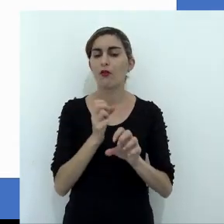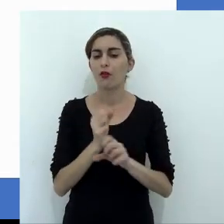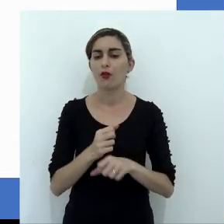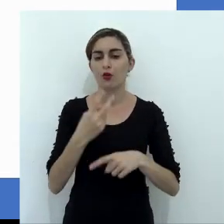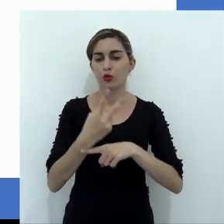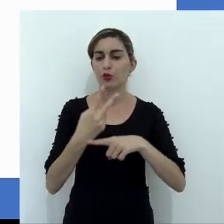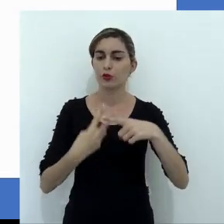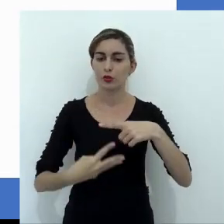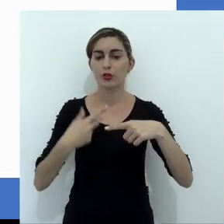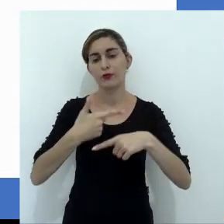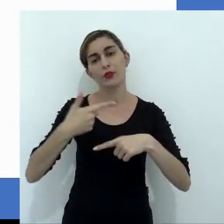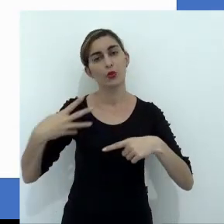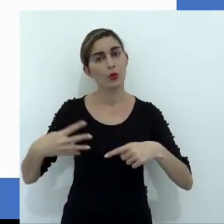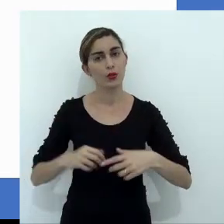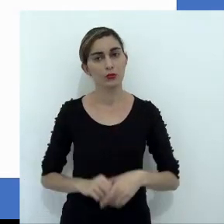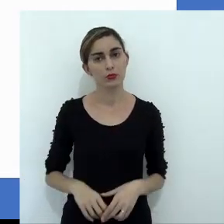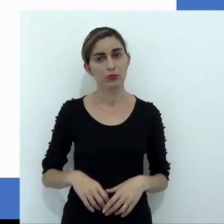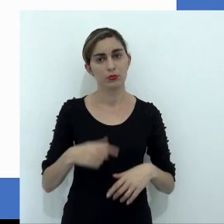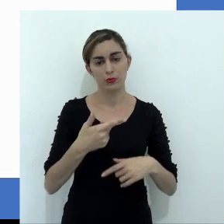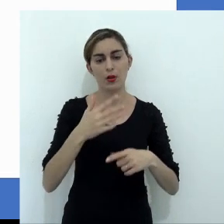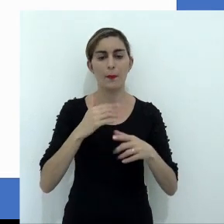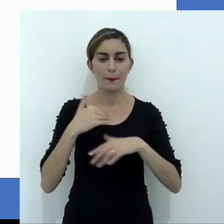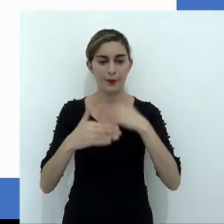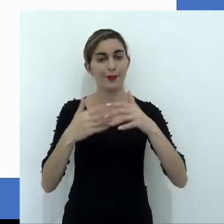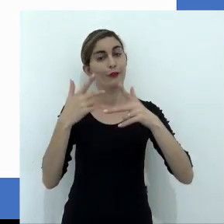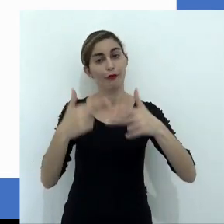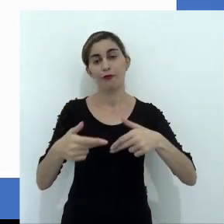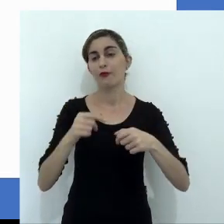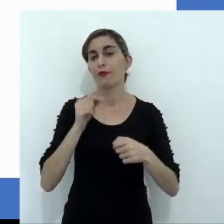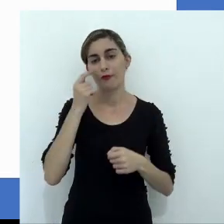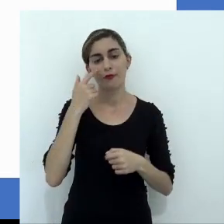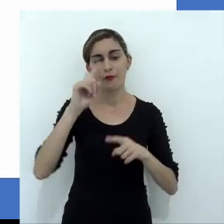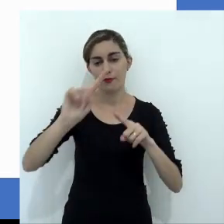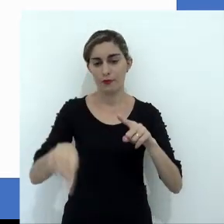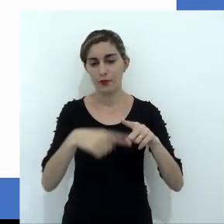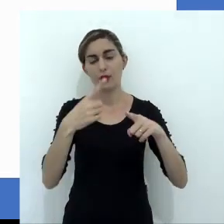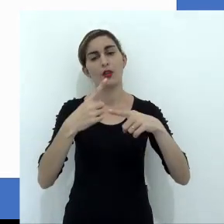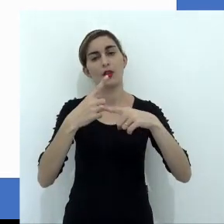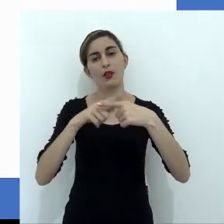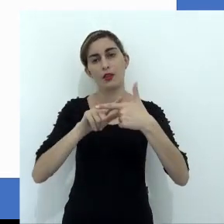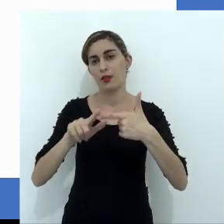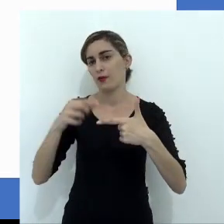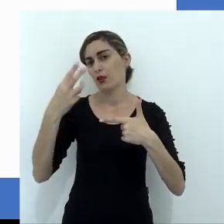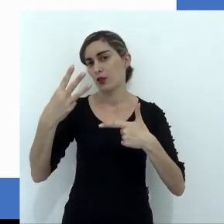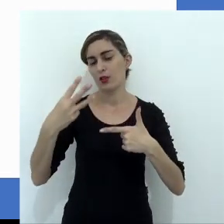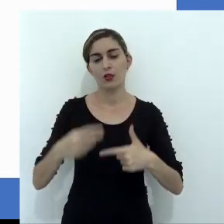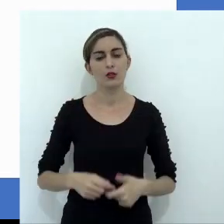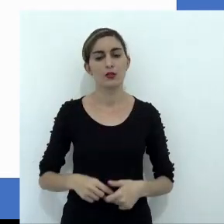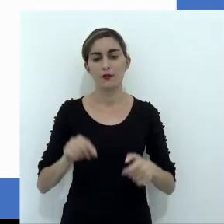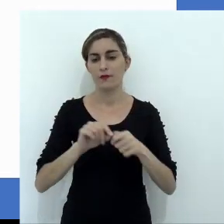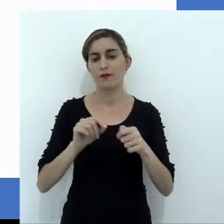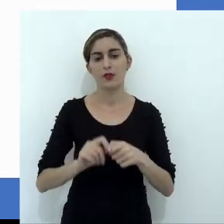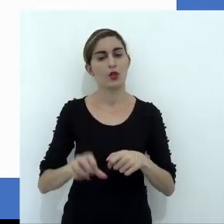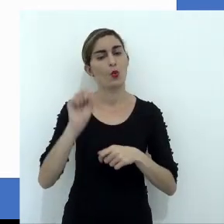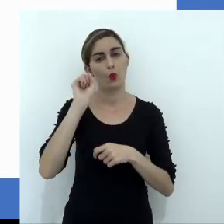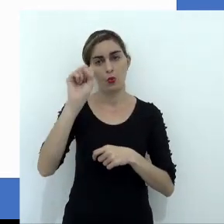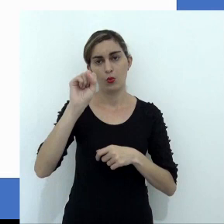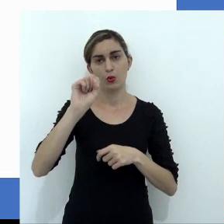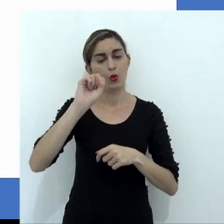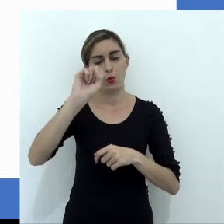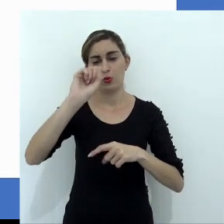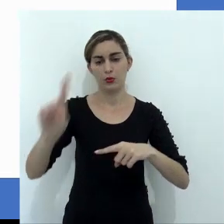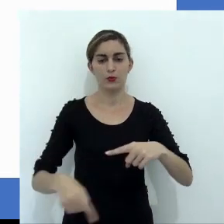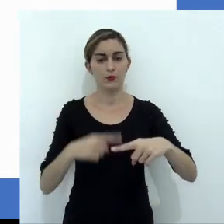calcular? 2/3 de 24. Aquele processozinho que a gente acabou de ver. Pego 24, divide por 3, fazendo essa divisão, dá